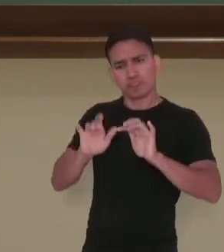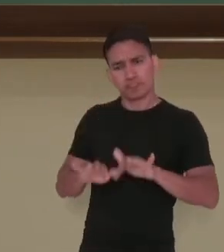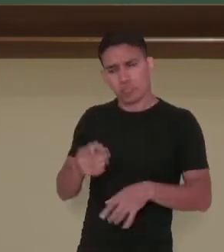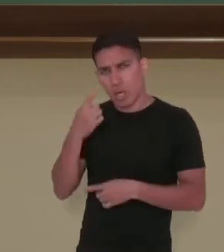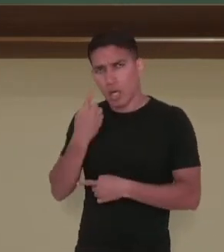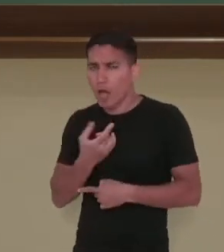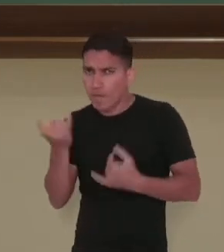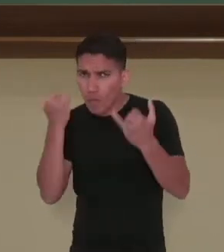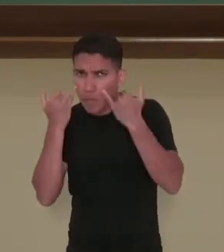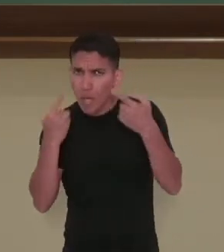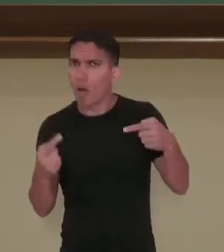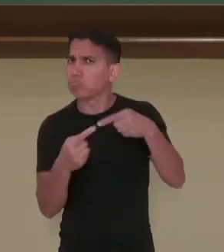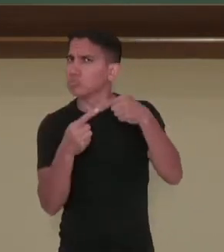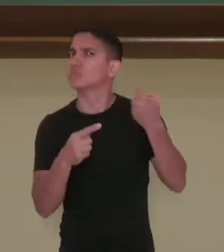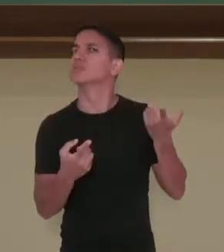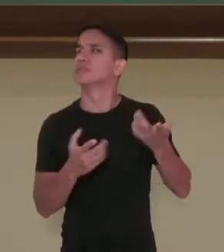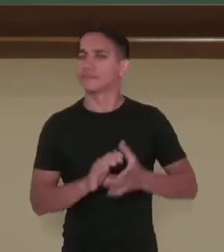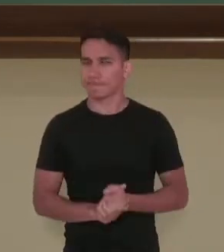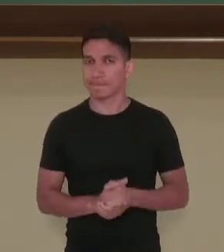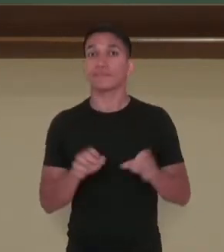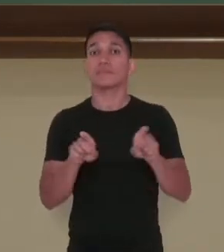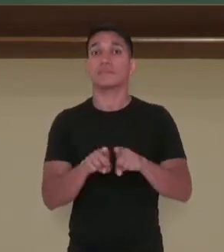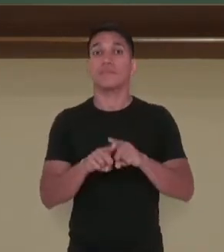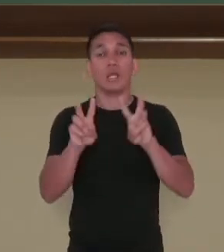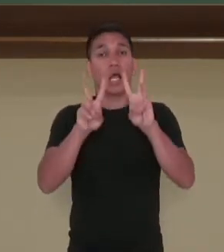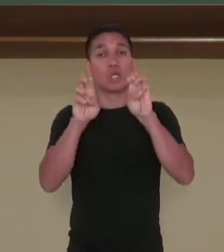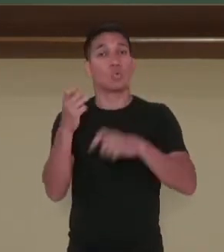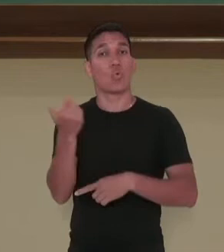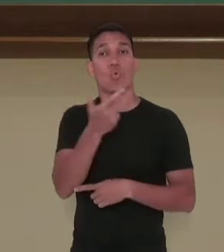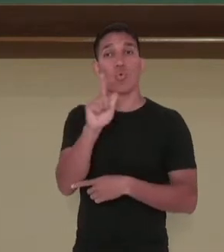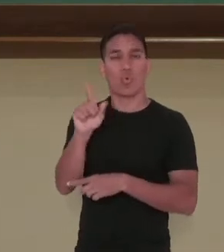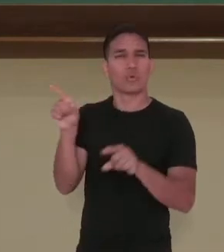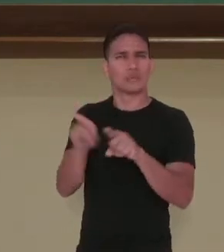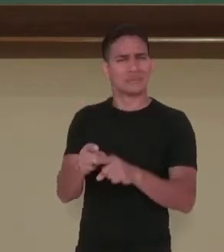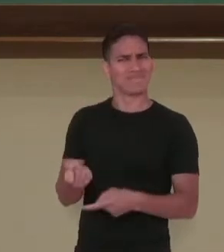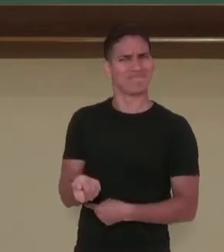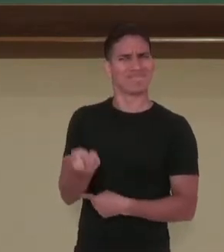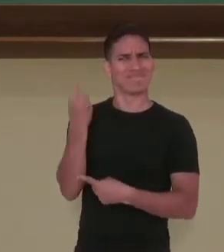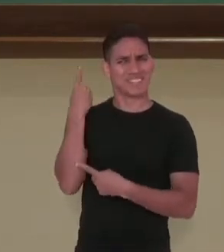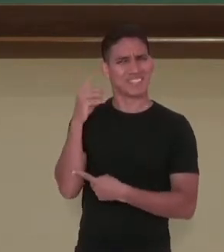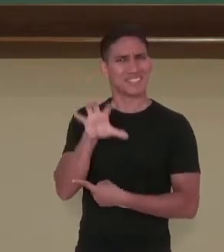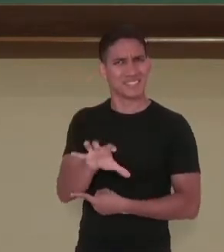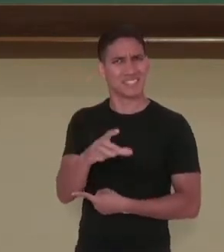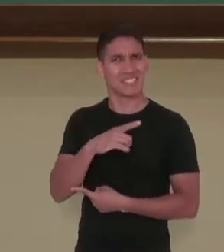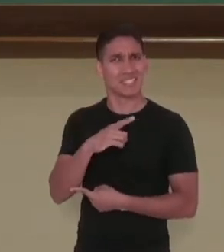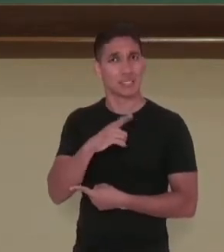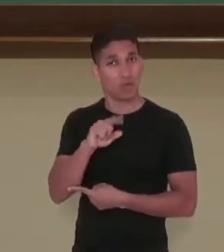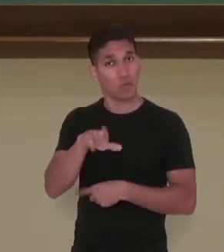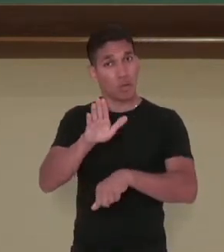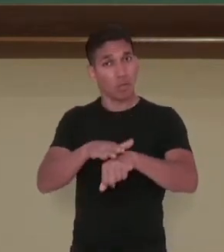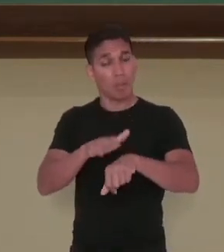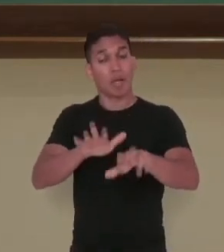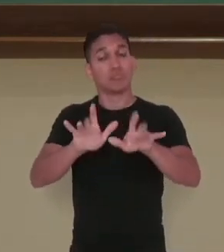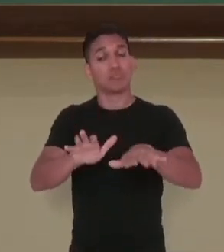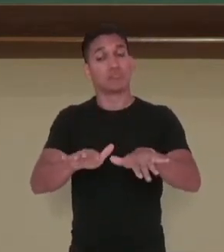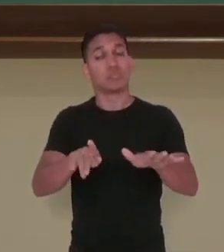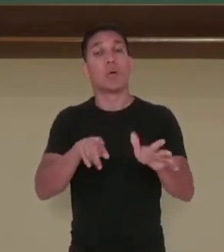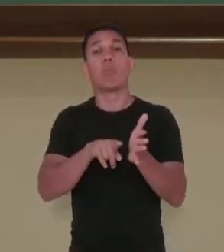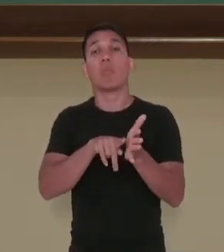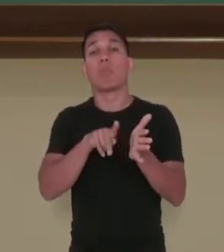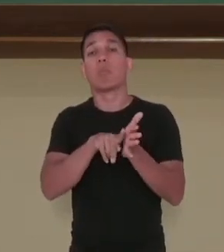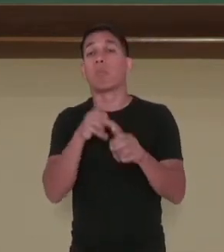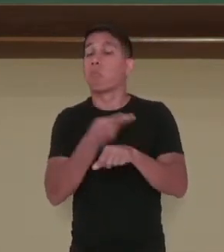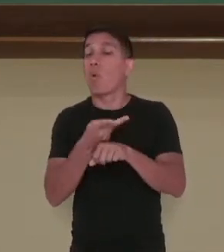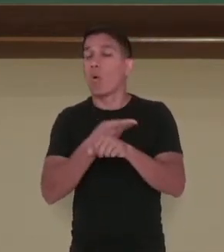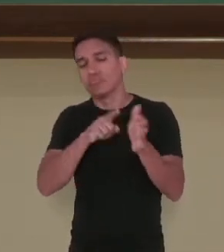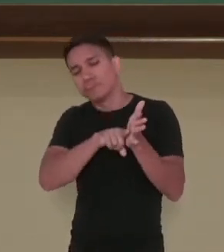que está embaixo, né? E, sobretudo, se te parecer muito estranho, você digita e procura